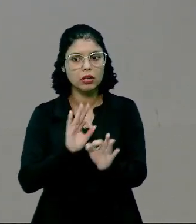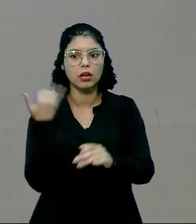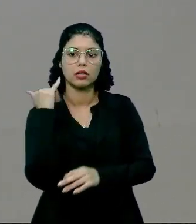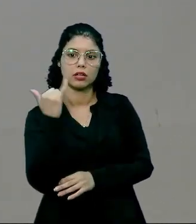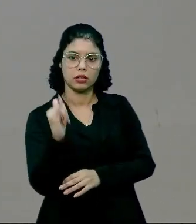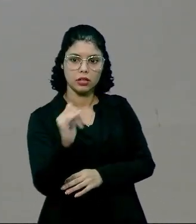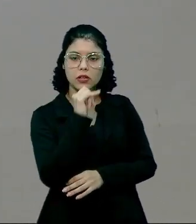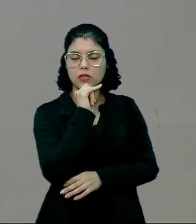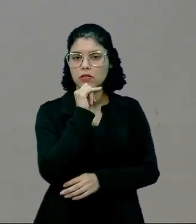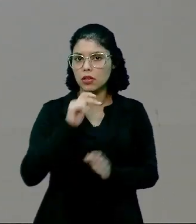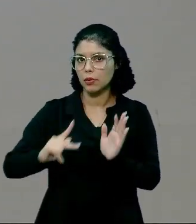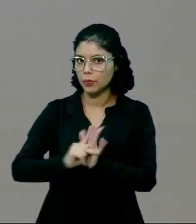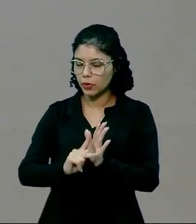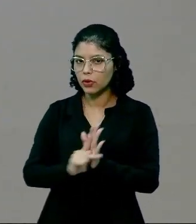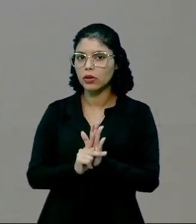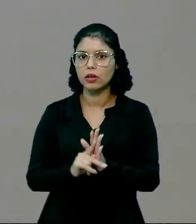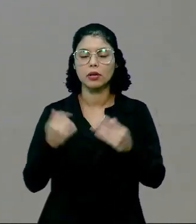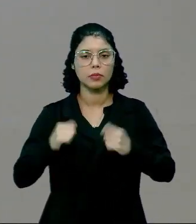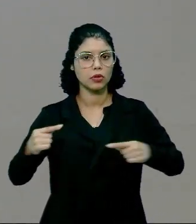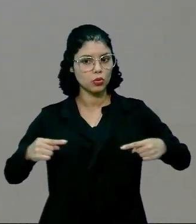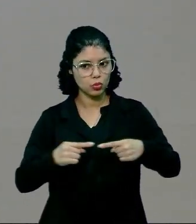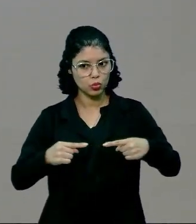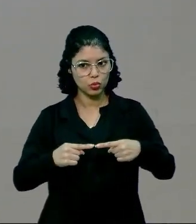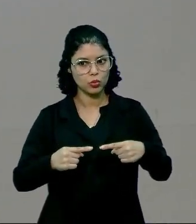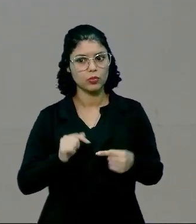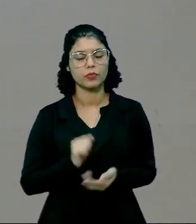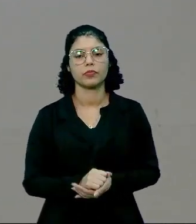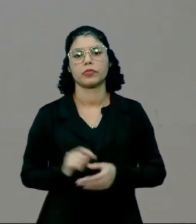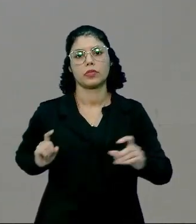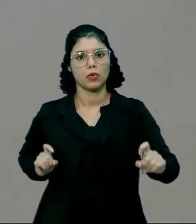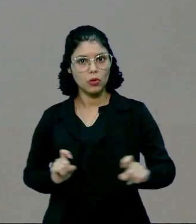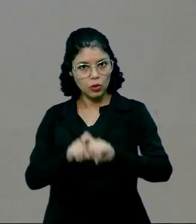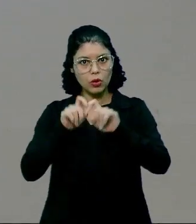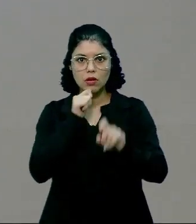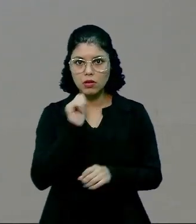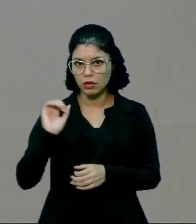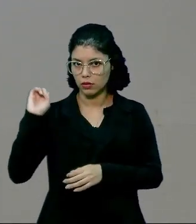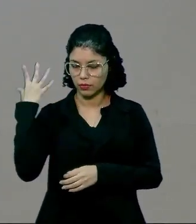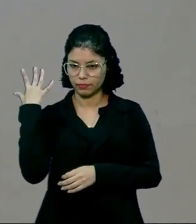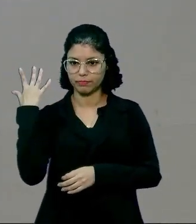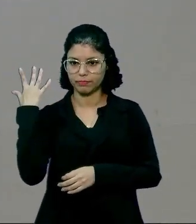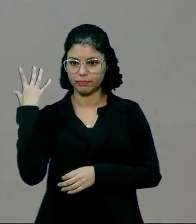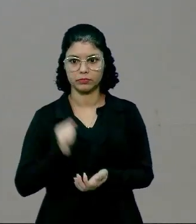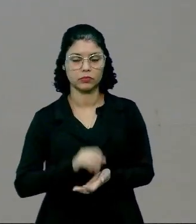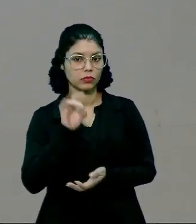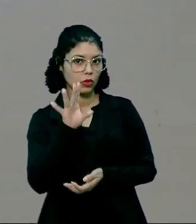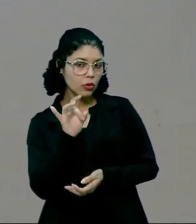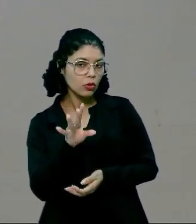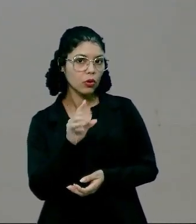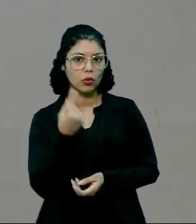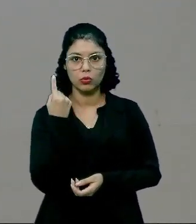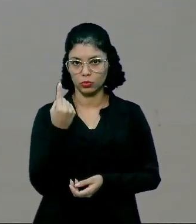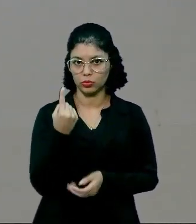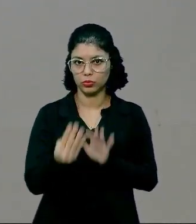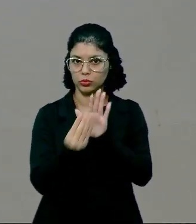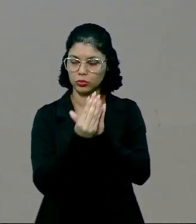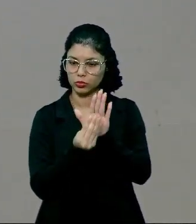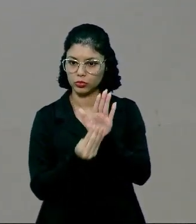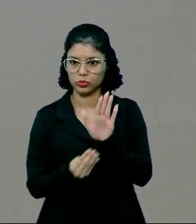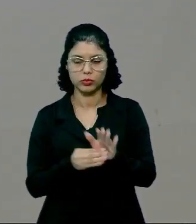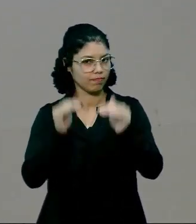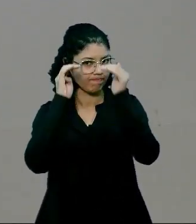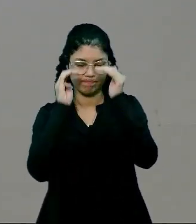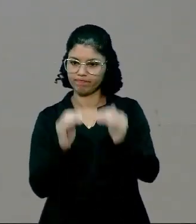a energia suficiente devem estar de acordo para colisão não ser efetiva Basta Que Um dos fatores não seja